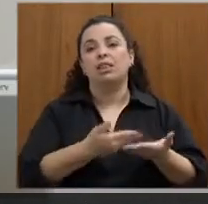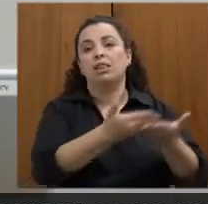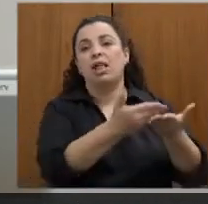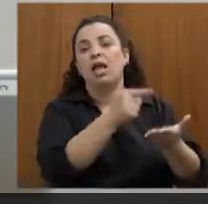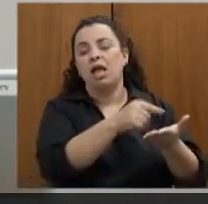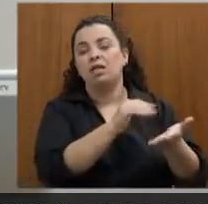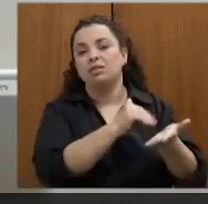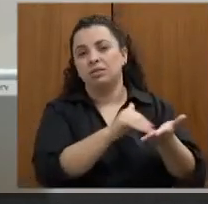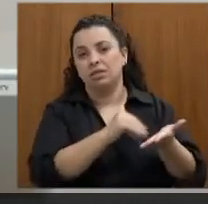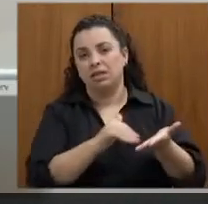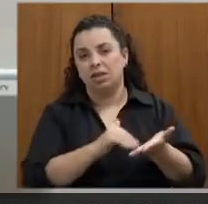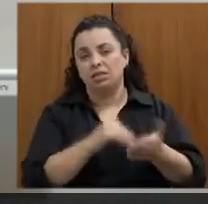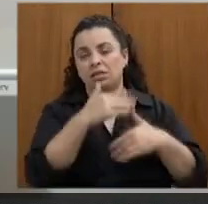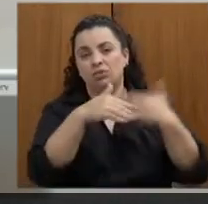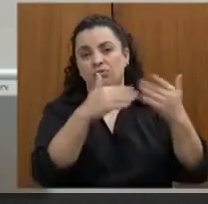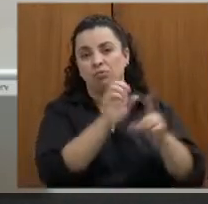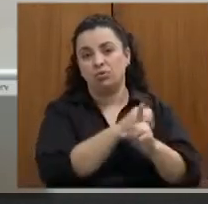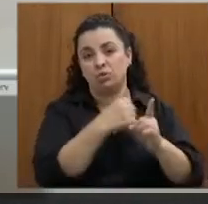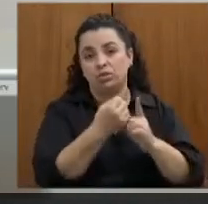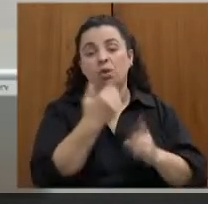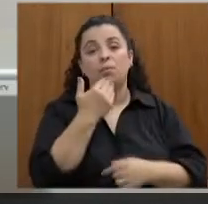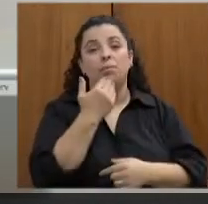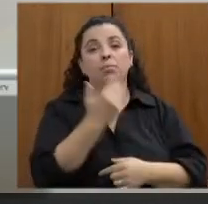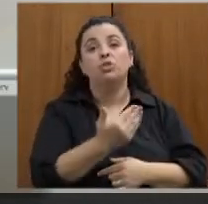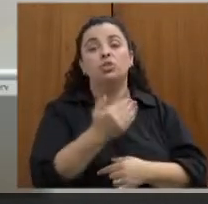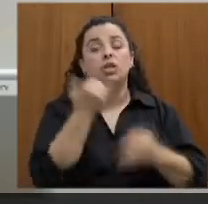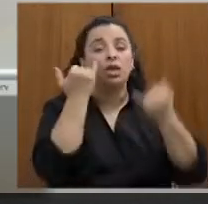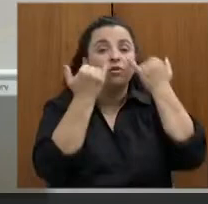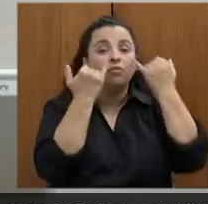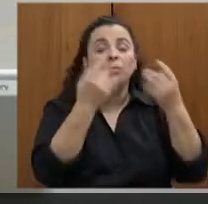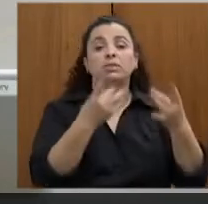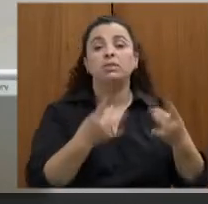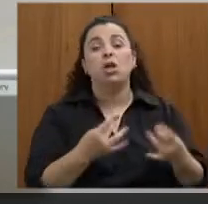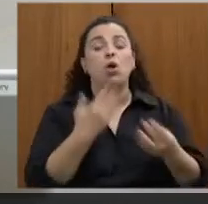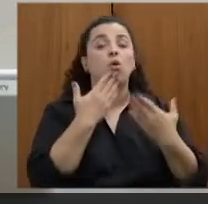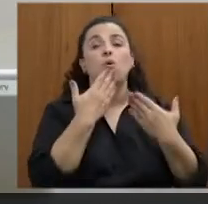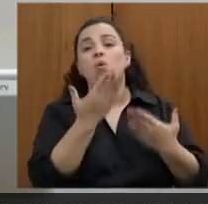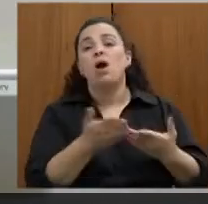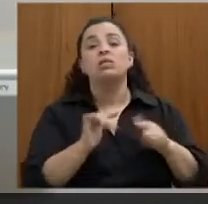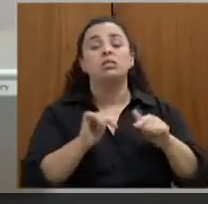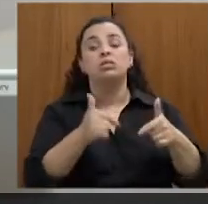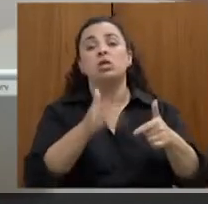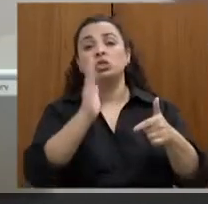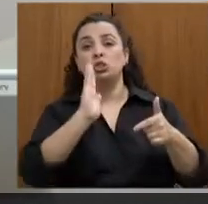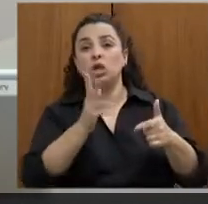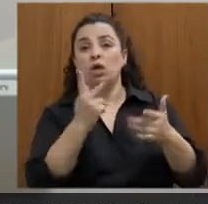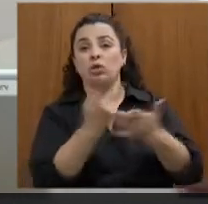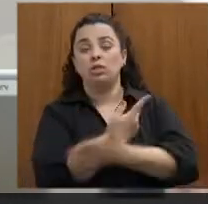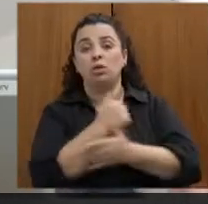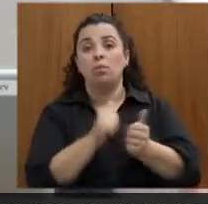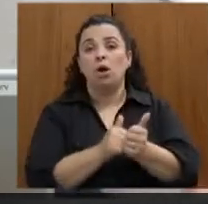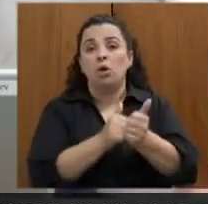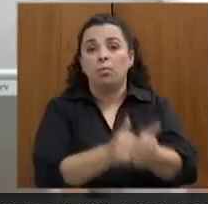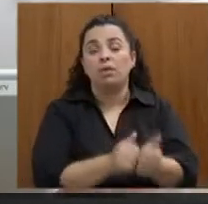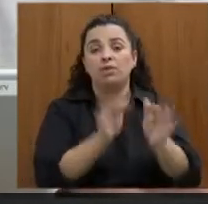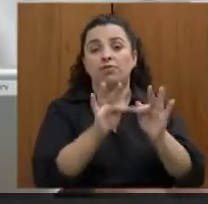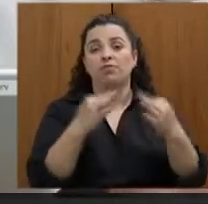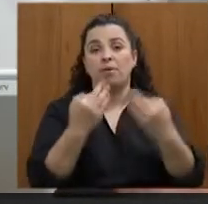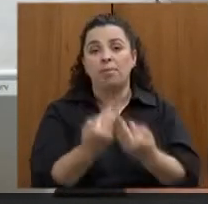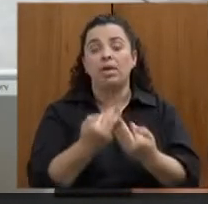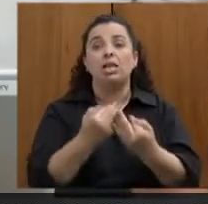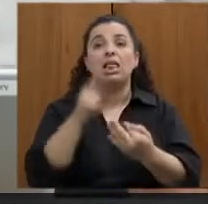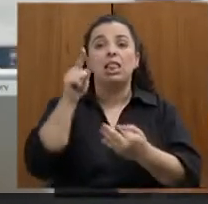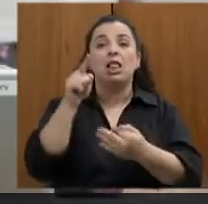Desenvolvimento Social pedido de informações acerca de quais providências tomadas para acompanhamento de famílias no Morro